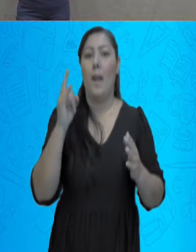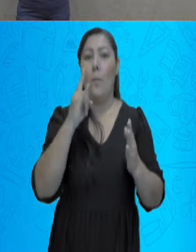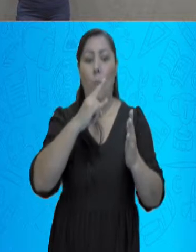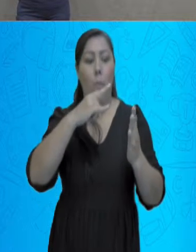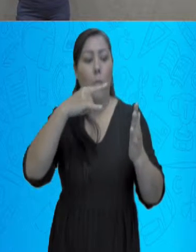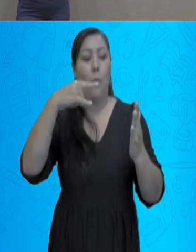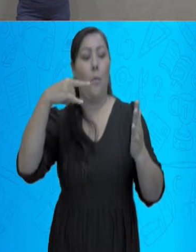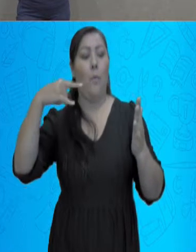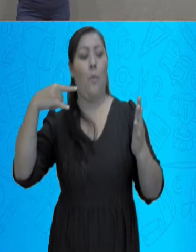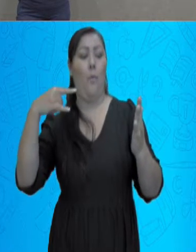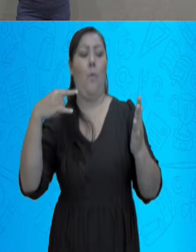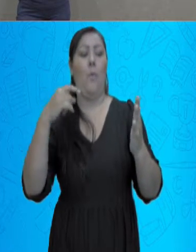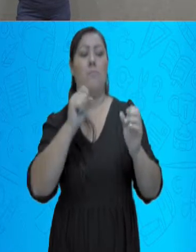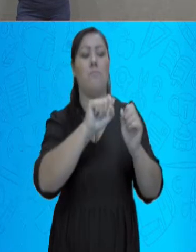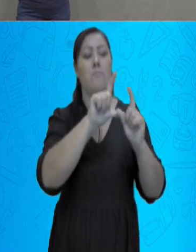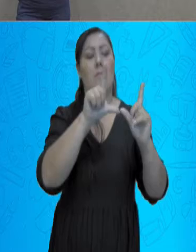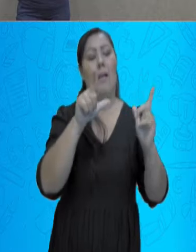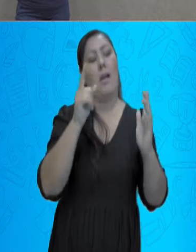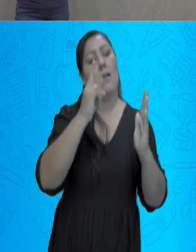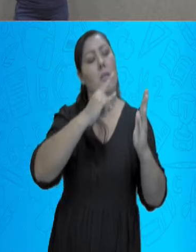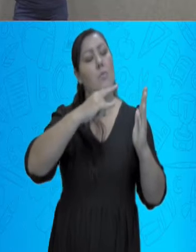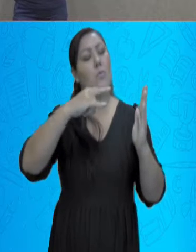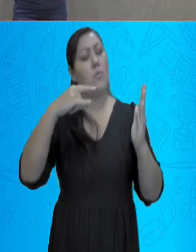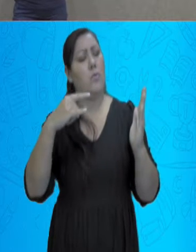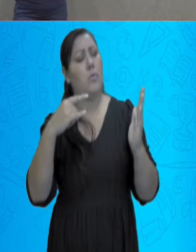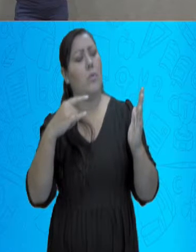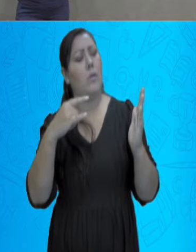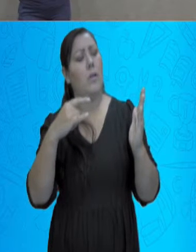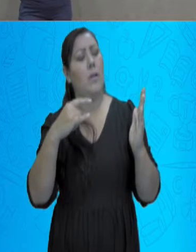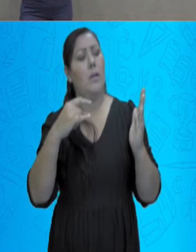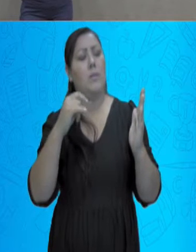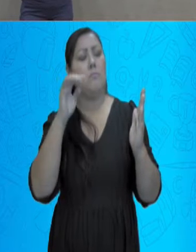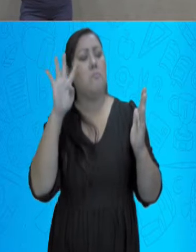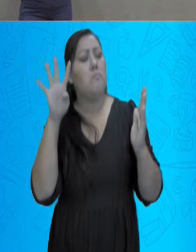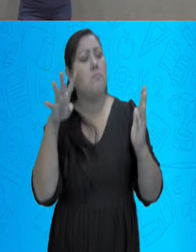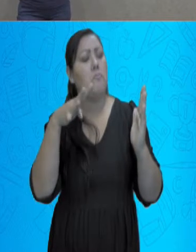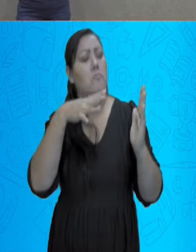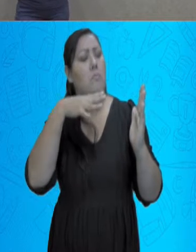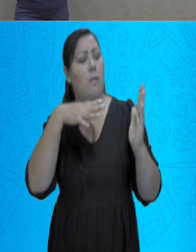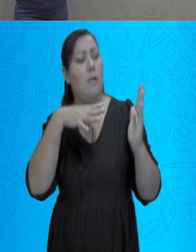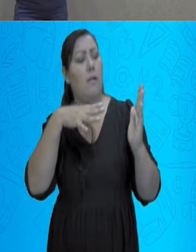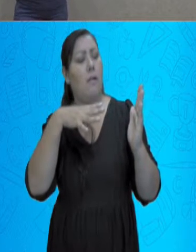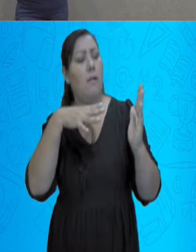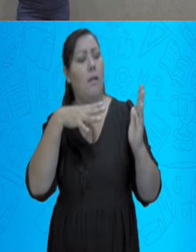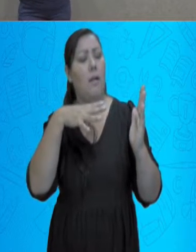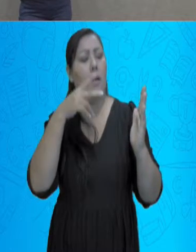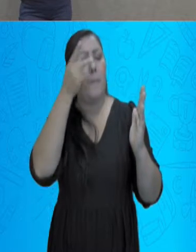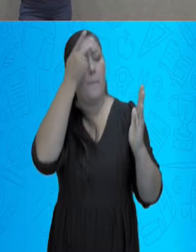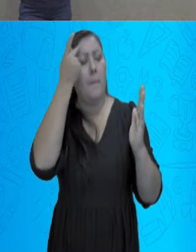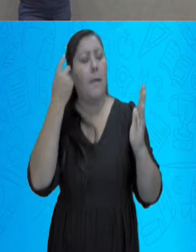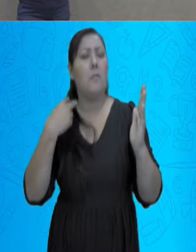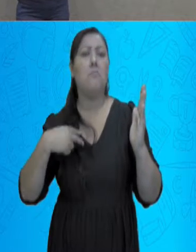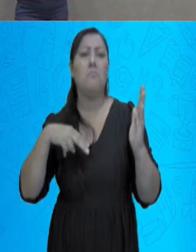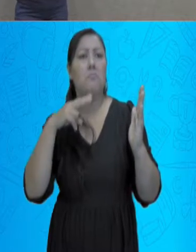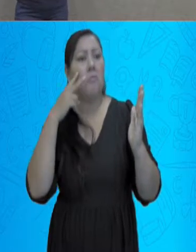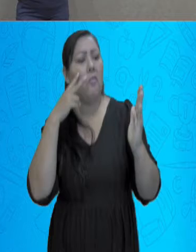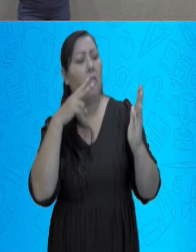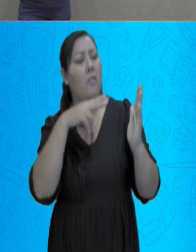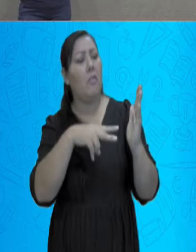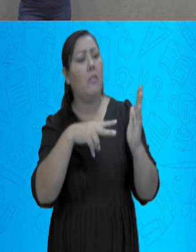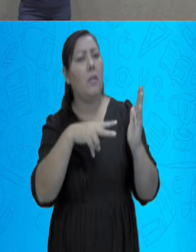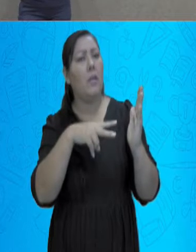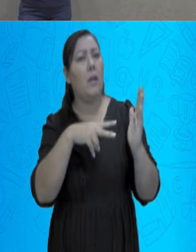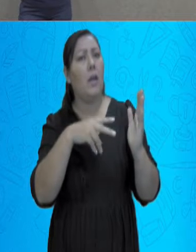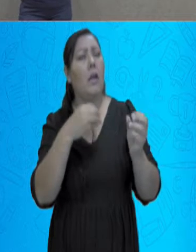atraí-las ao trabalho extra. E isso, o que acontece? Se passava um período de guerra, não é